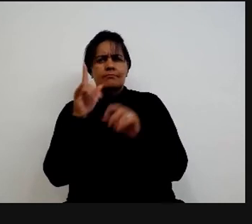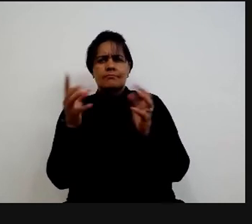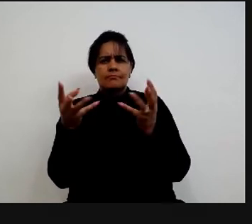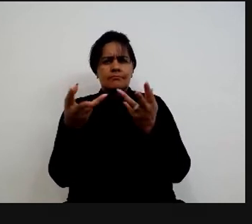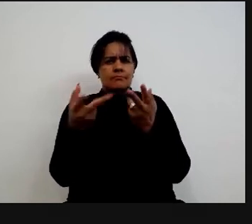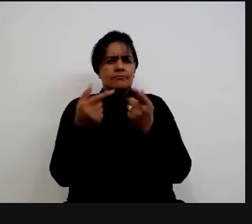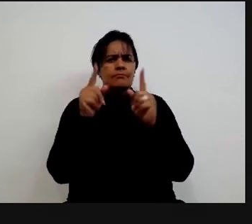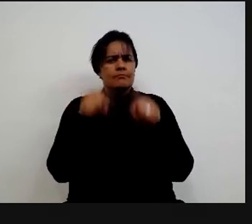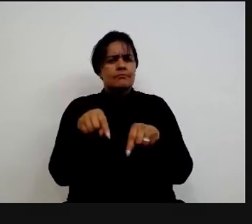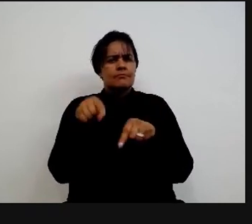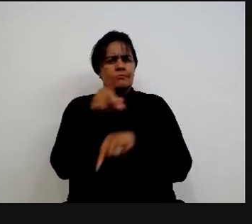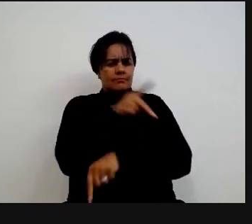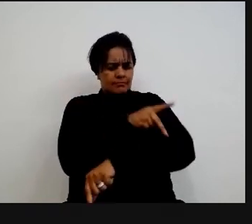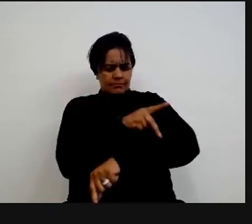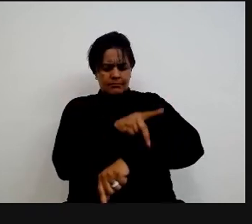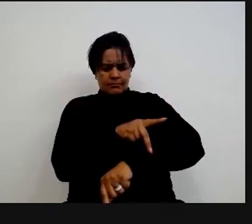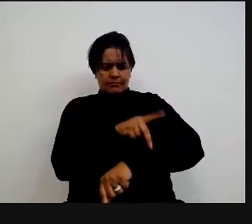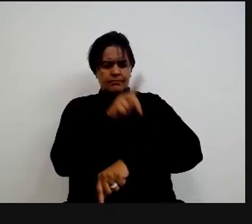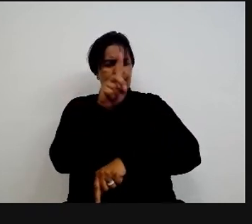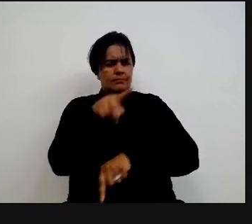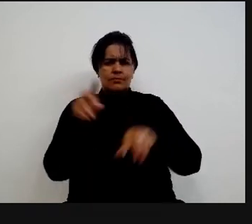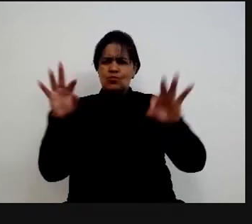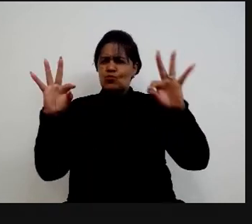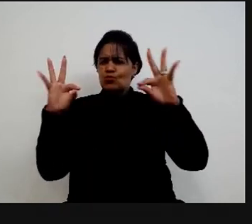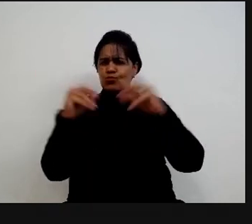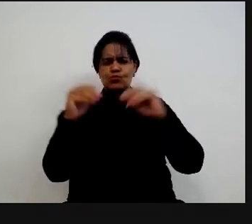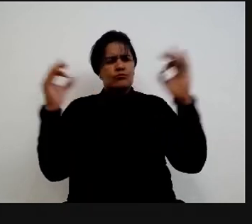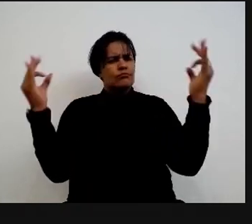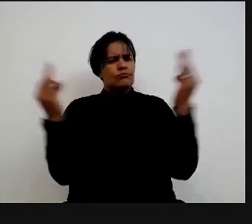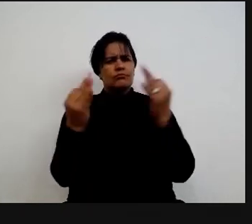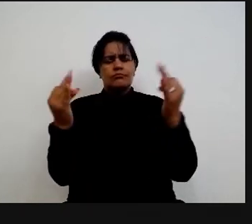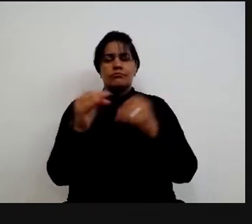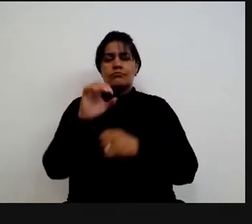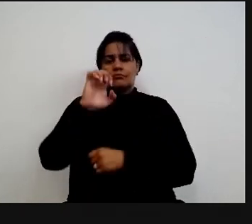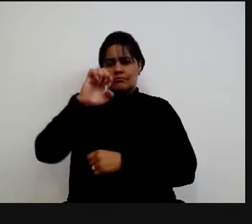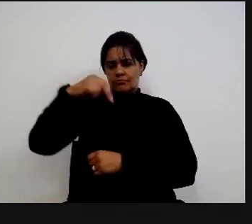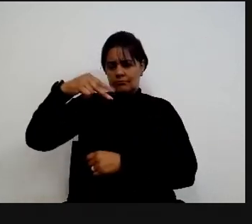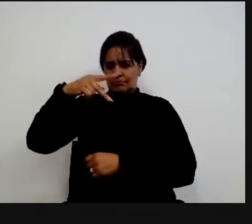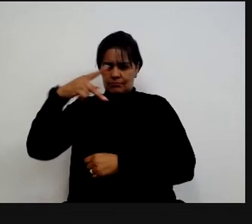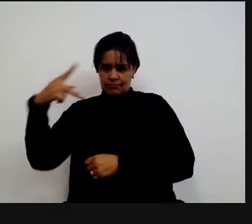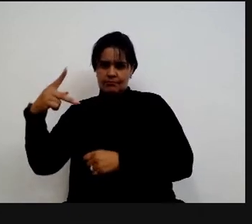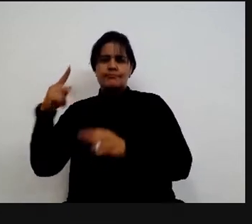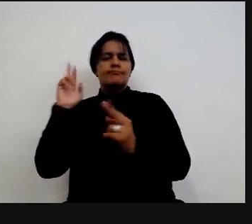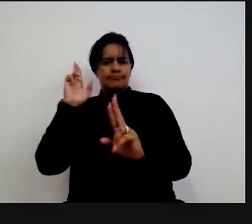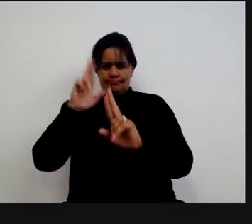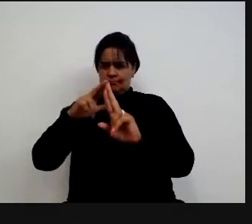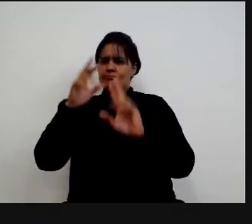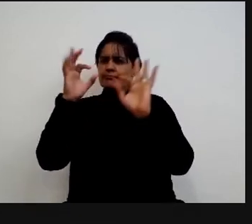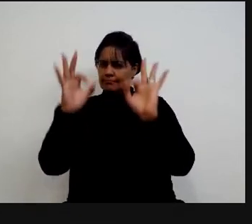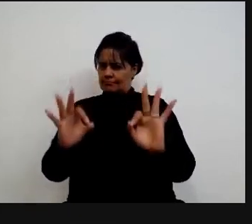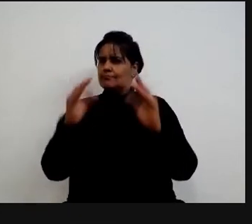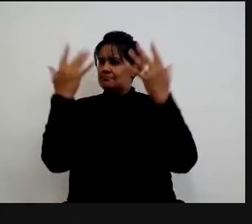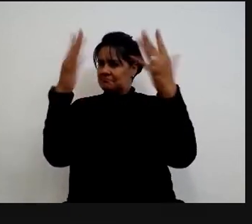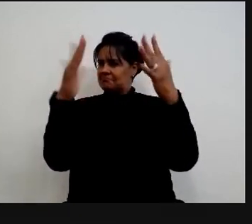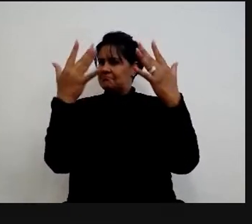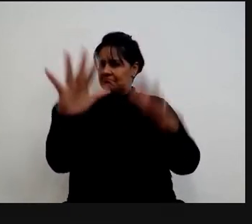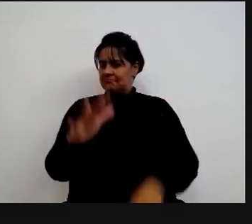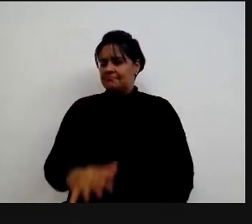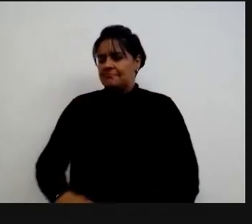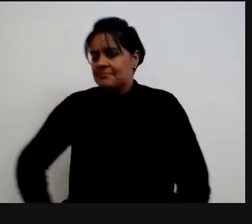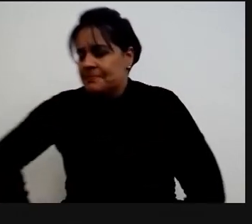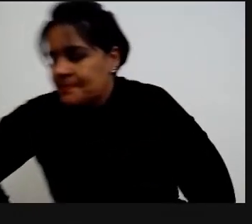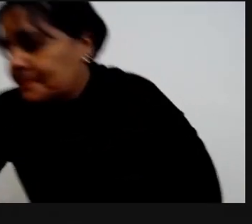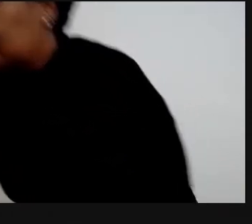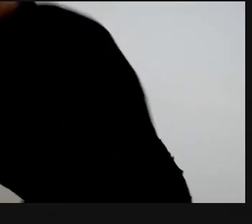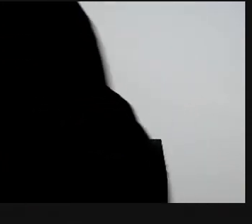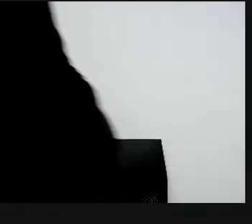qualidade pedagógica. Realmente a ENAP é uma referência para nós. Vocês estão de parabéns lá. Você queria fazer